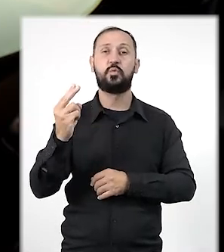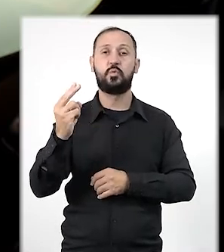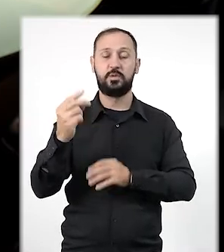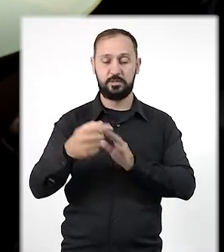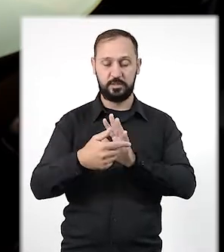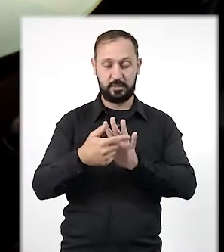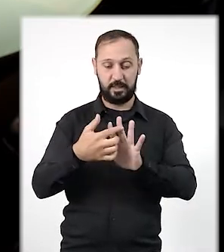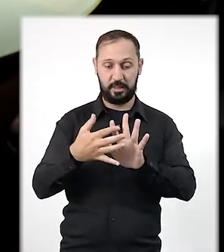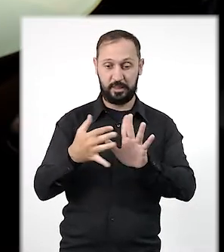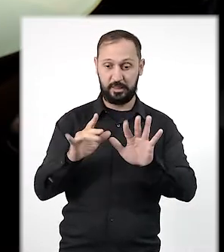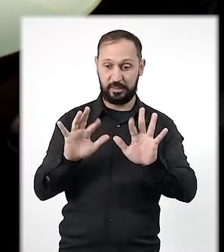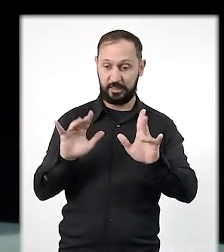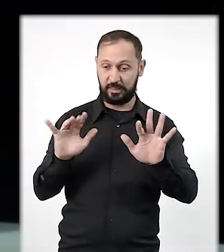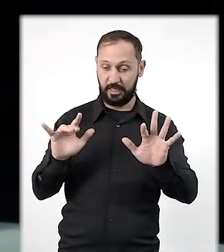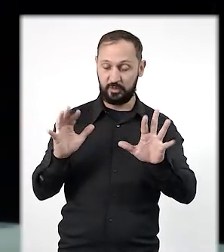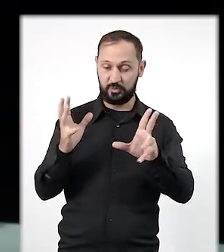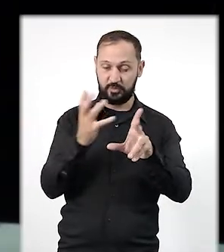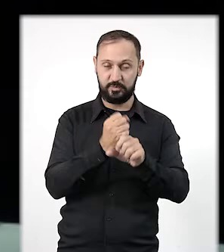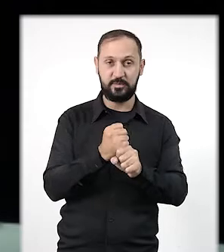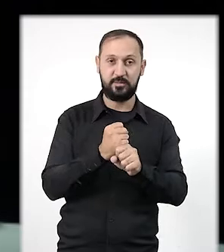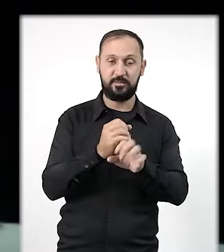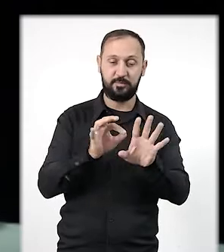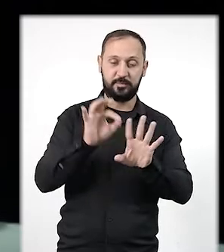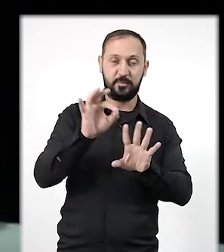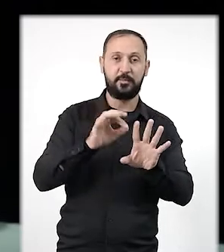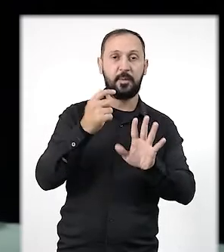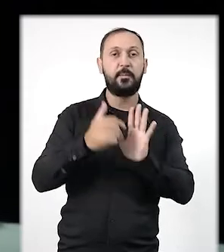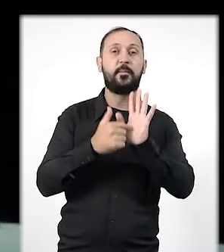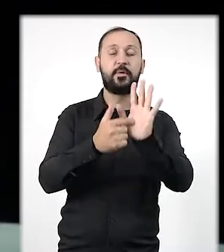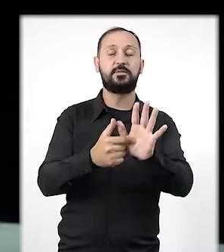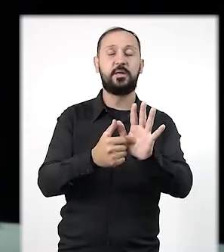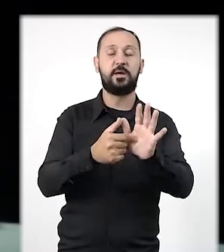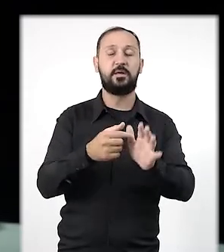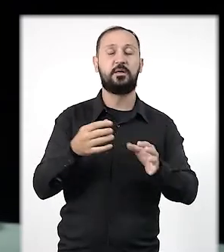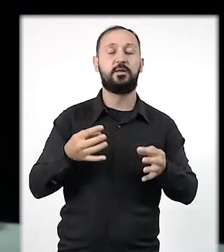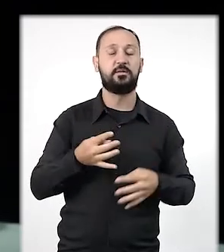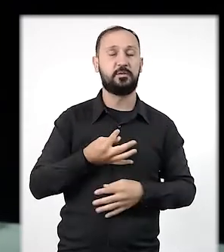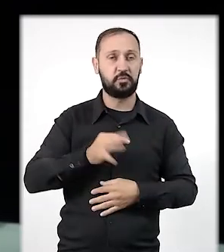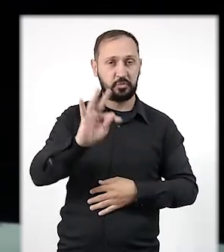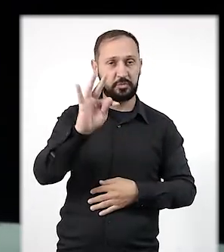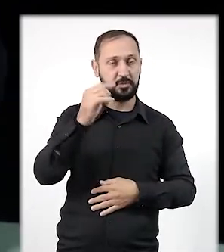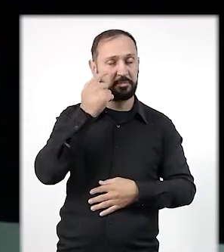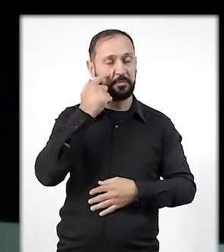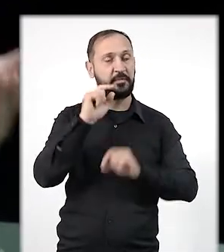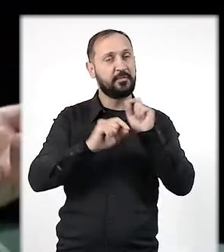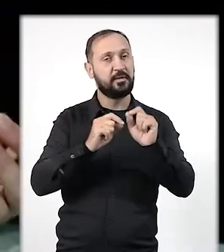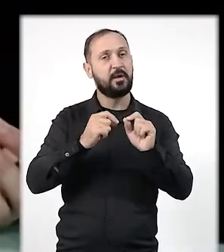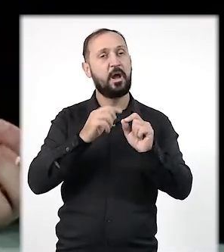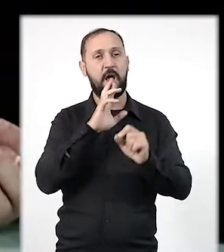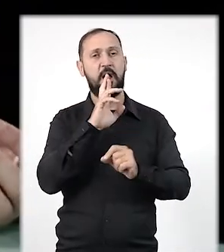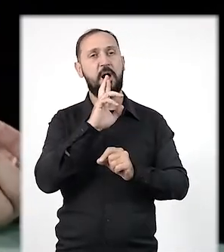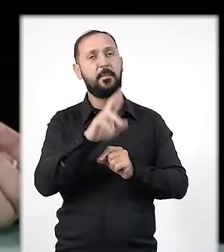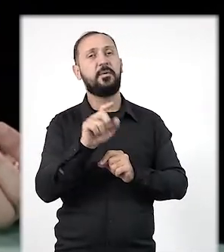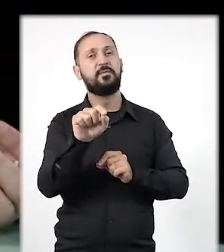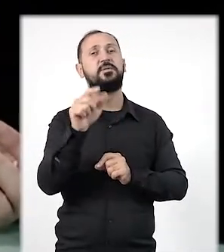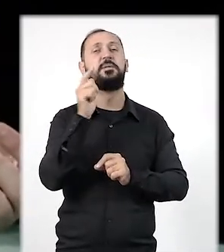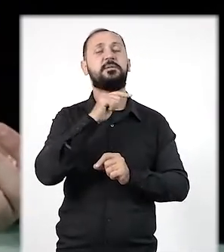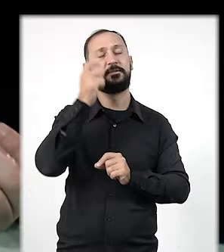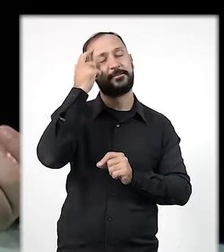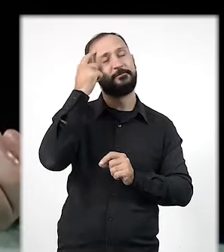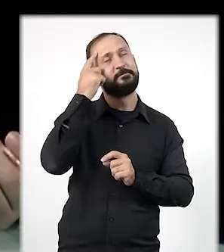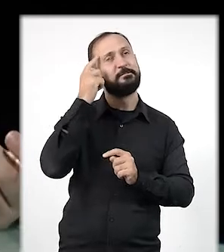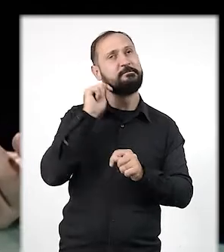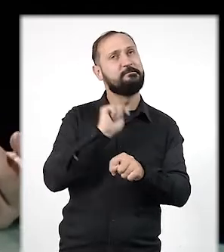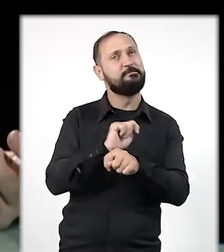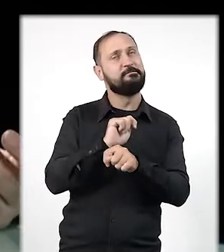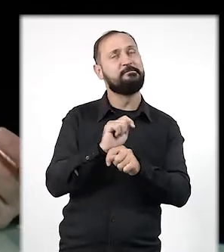2.172 dedos medidos. Tudo isso para revelar a exposição à testosterona e possibilitar a busca pelos resultados que você